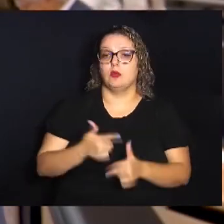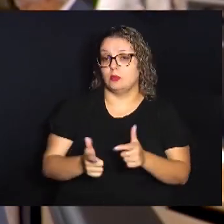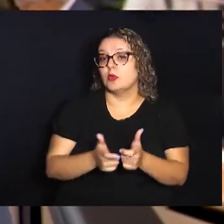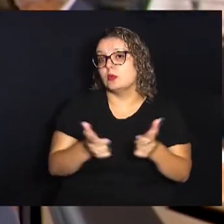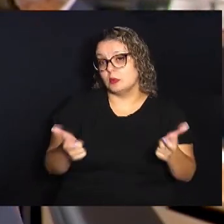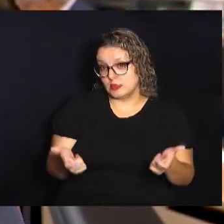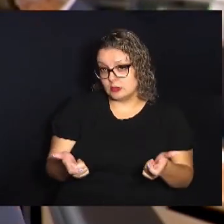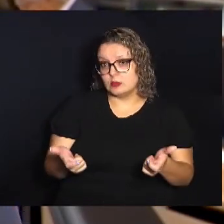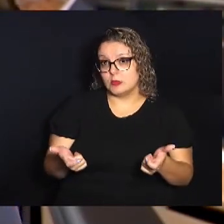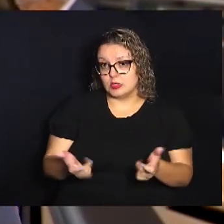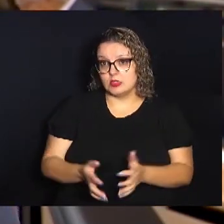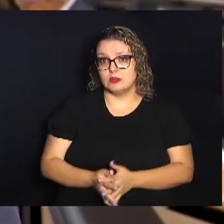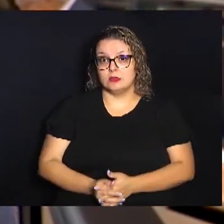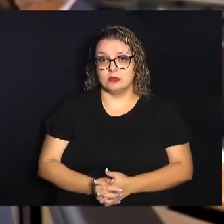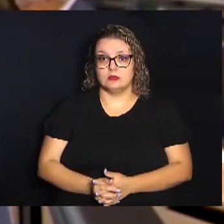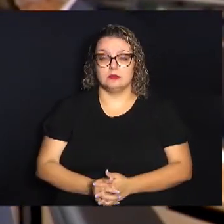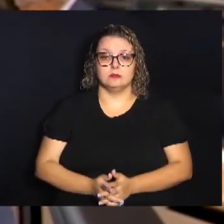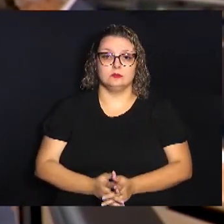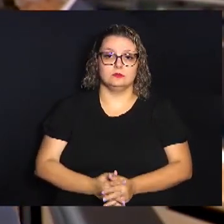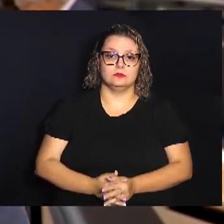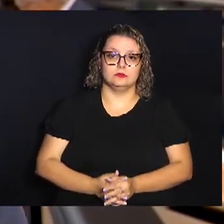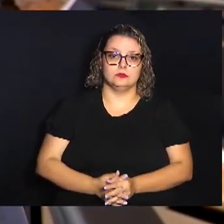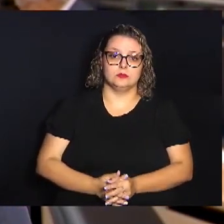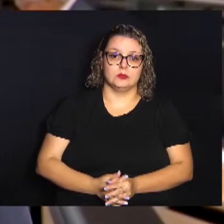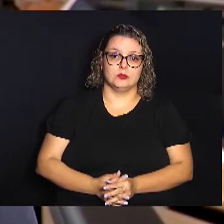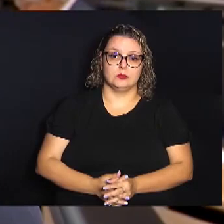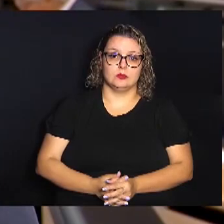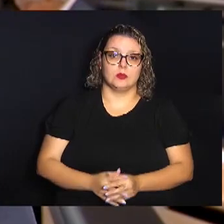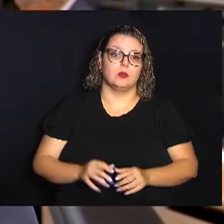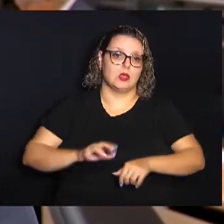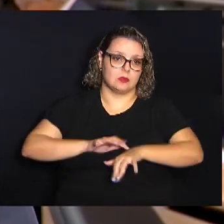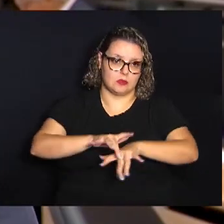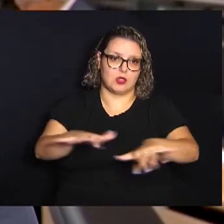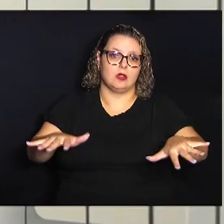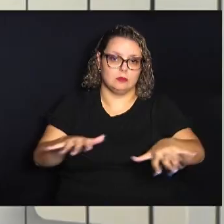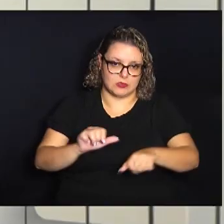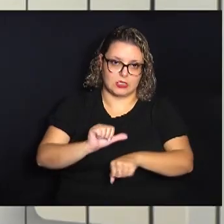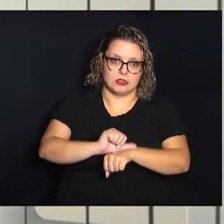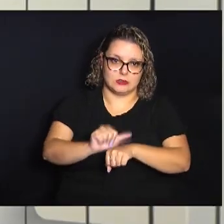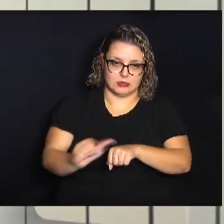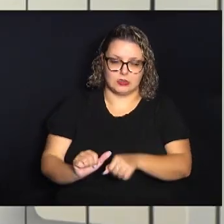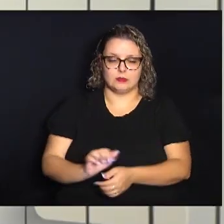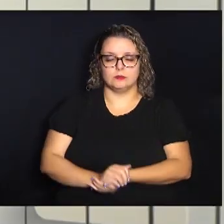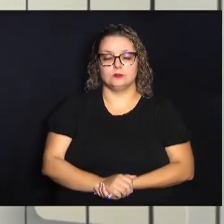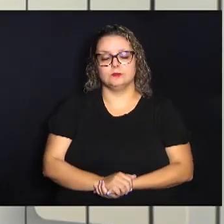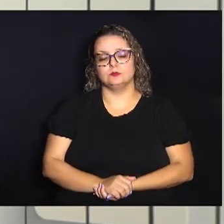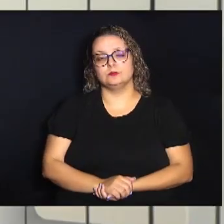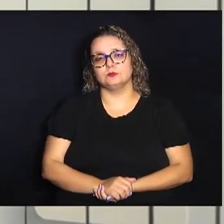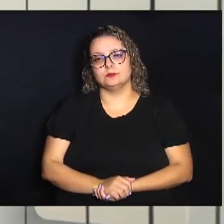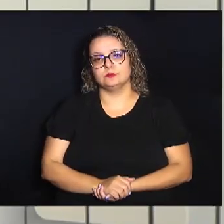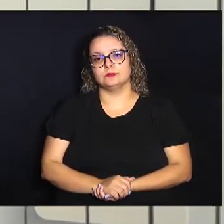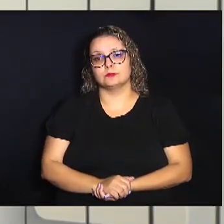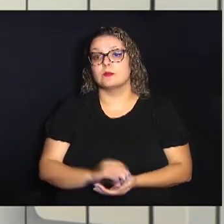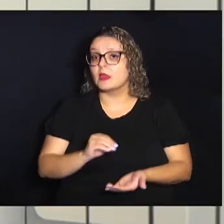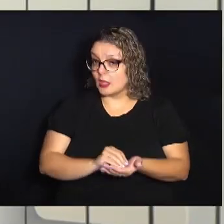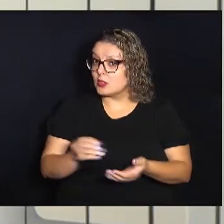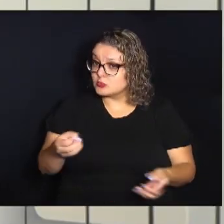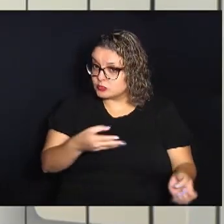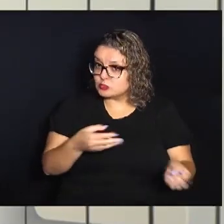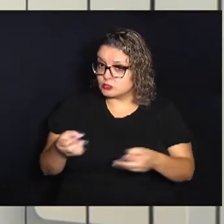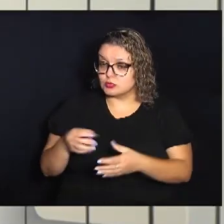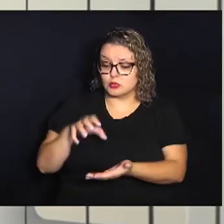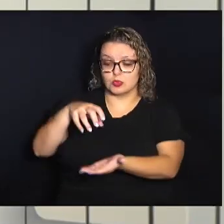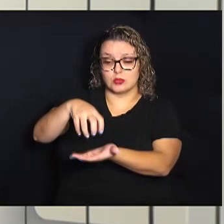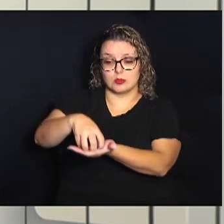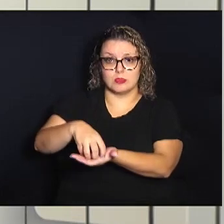maior, né, junto ao contágio dessa doença da dengue. A última atualização do